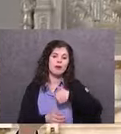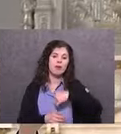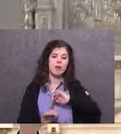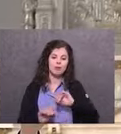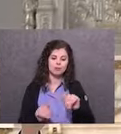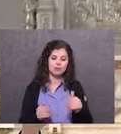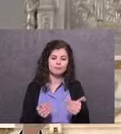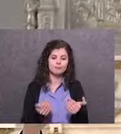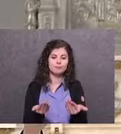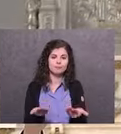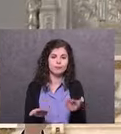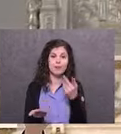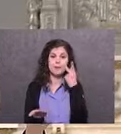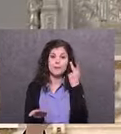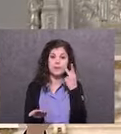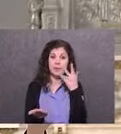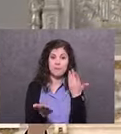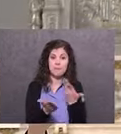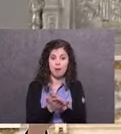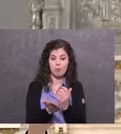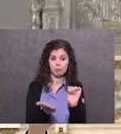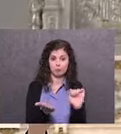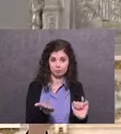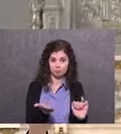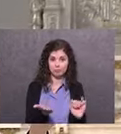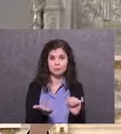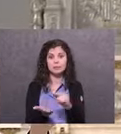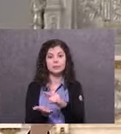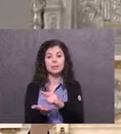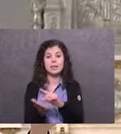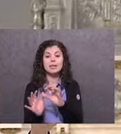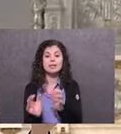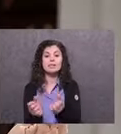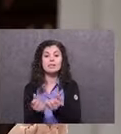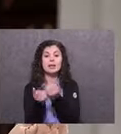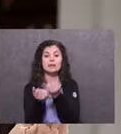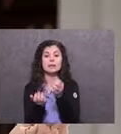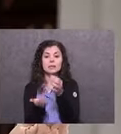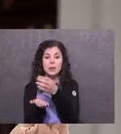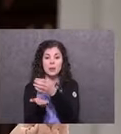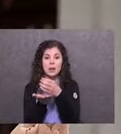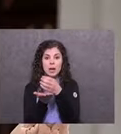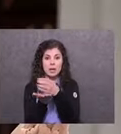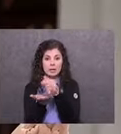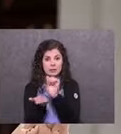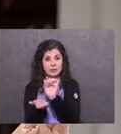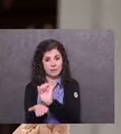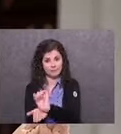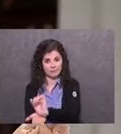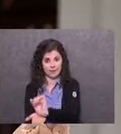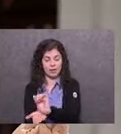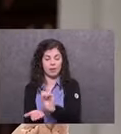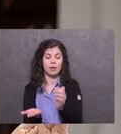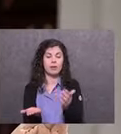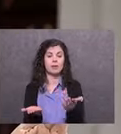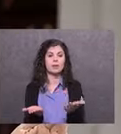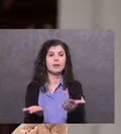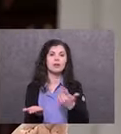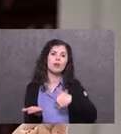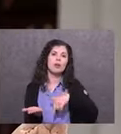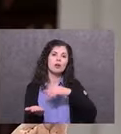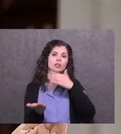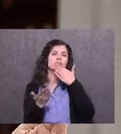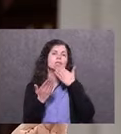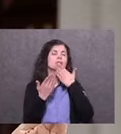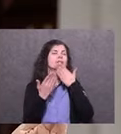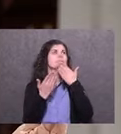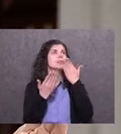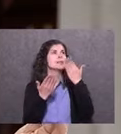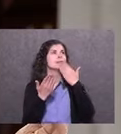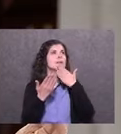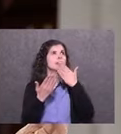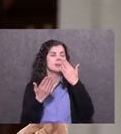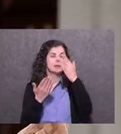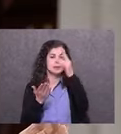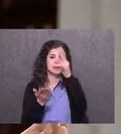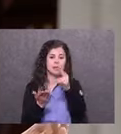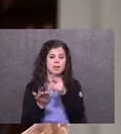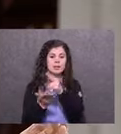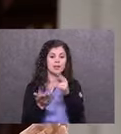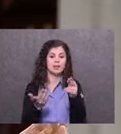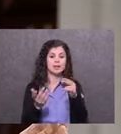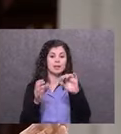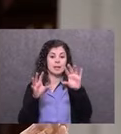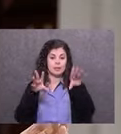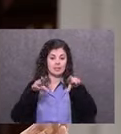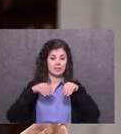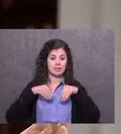o pão da vida e o cálice da salvação e vos damos graças porque nos admitistes aqui